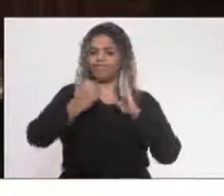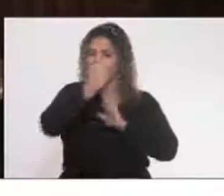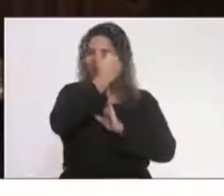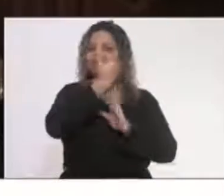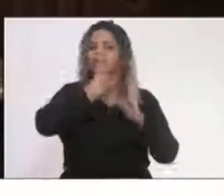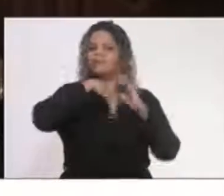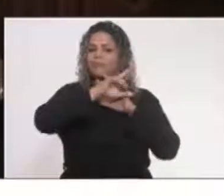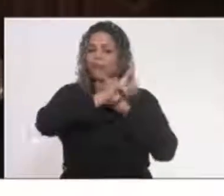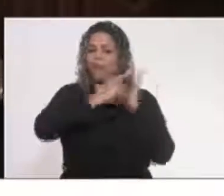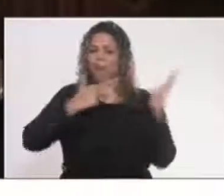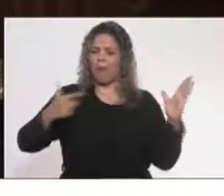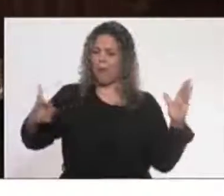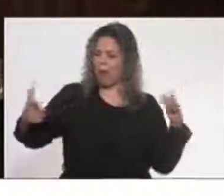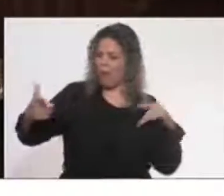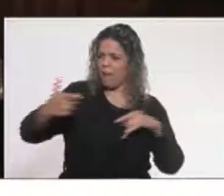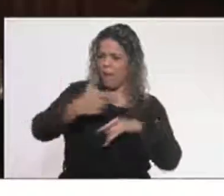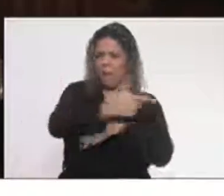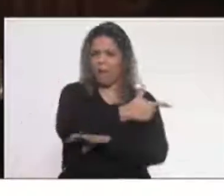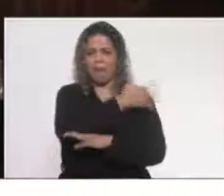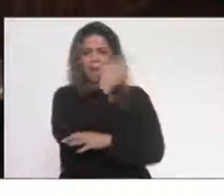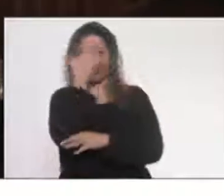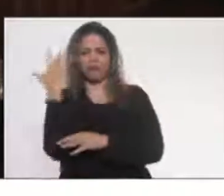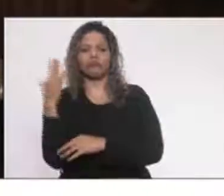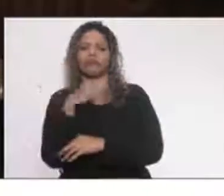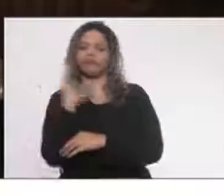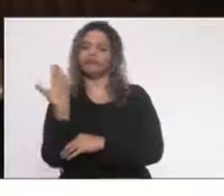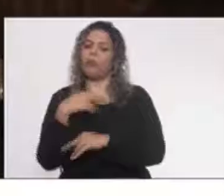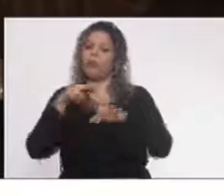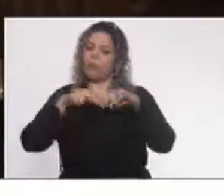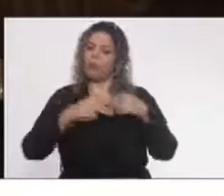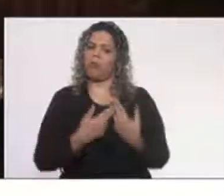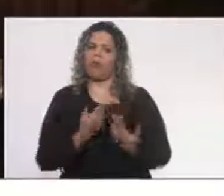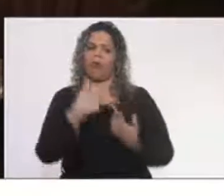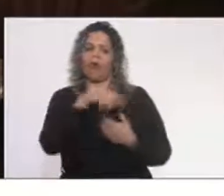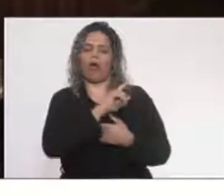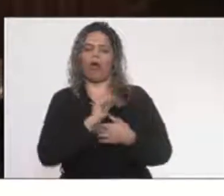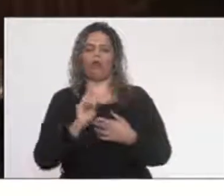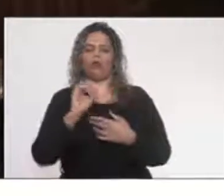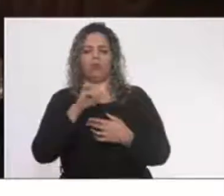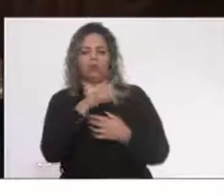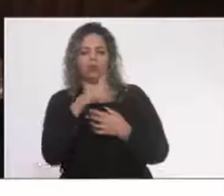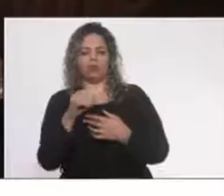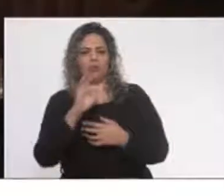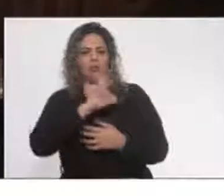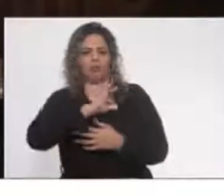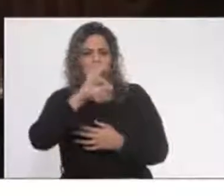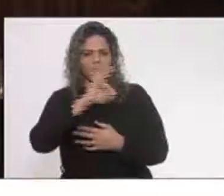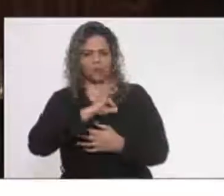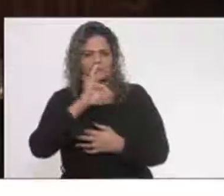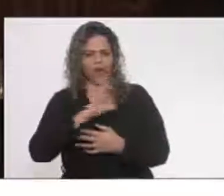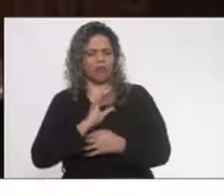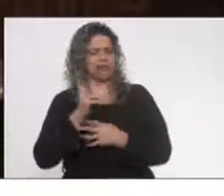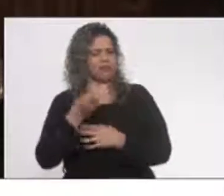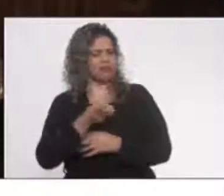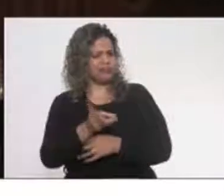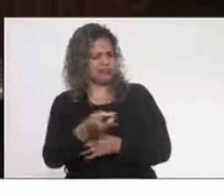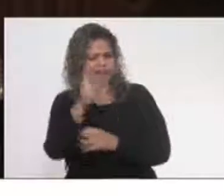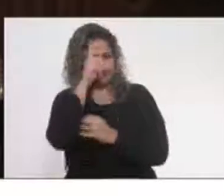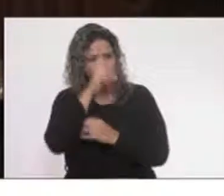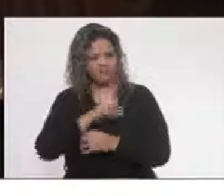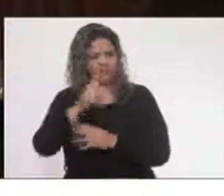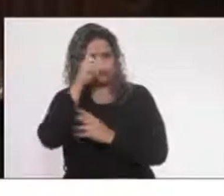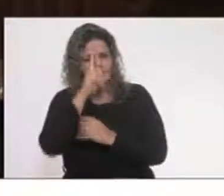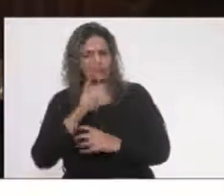recordes de matança no Rio de Janeiro em decorrência de operações policiais que são